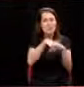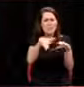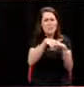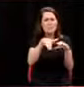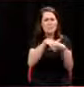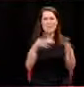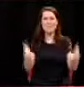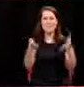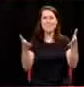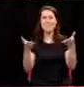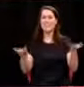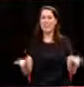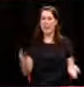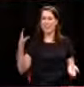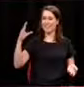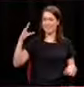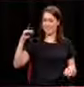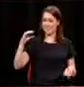minutos, ligue para o